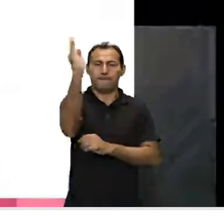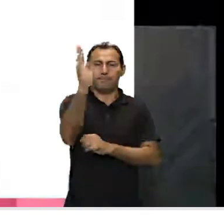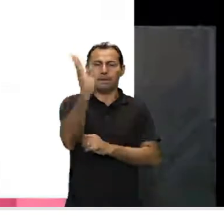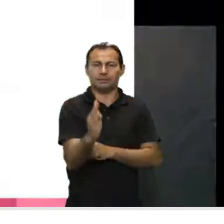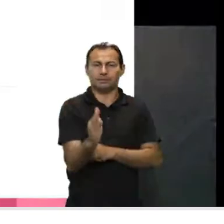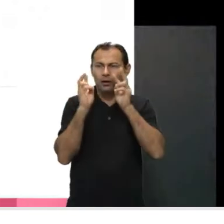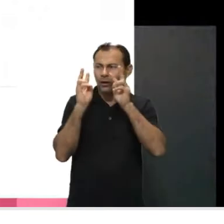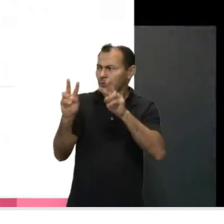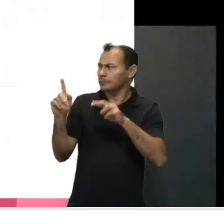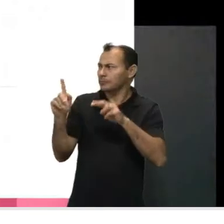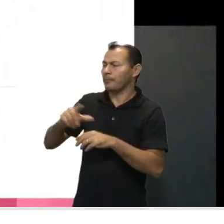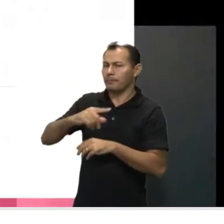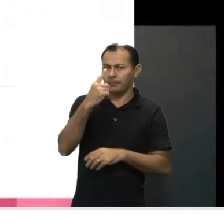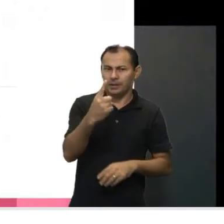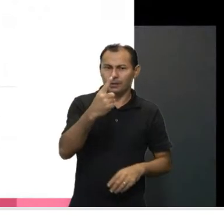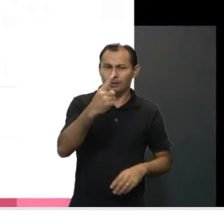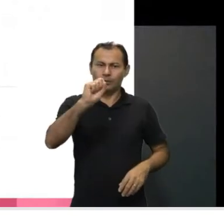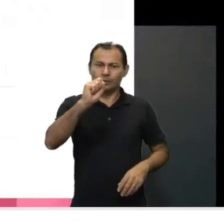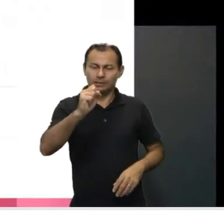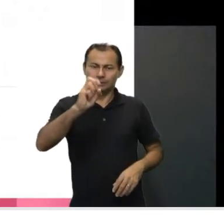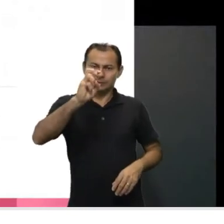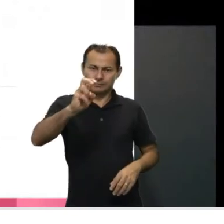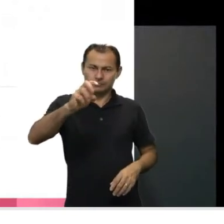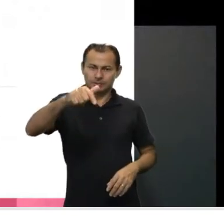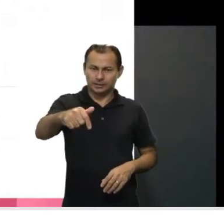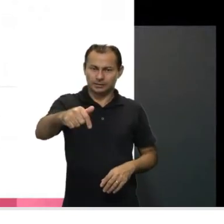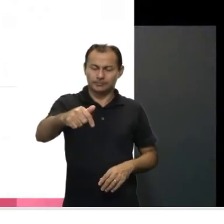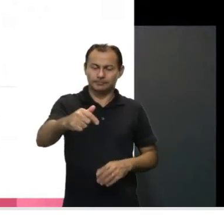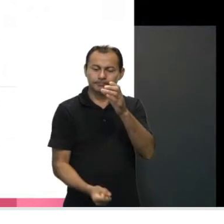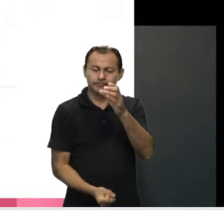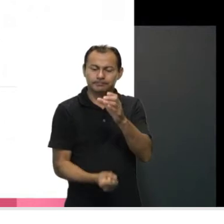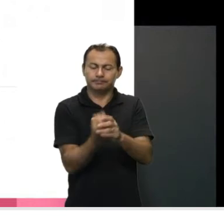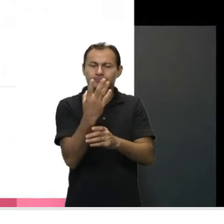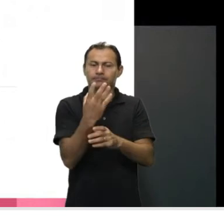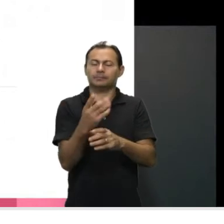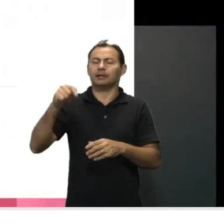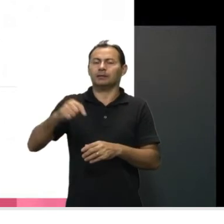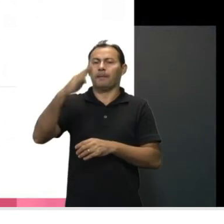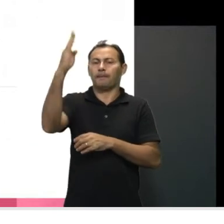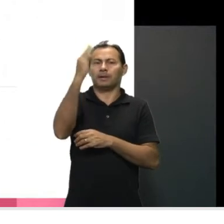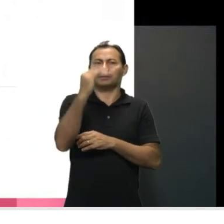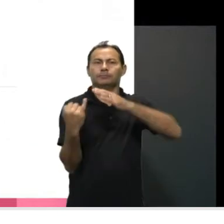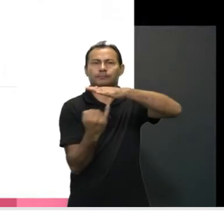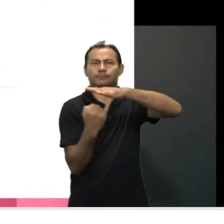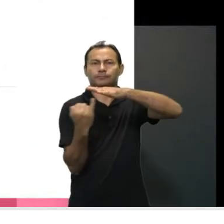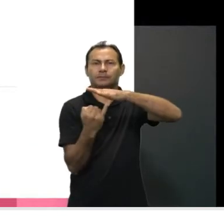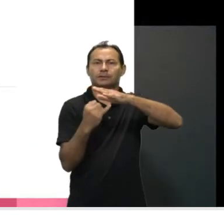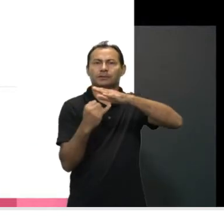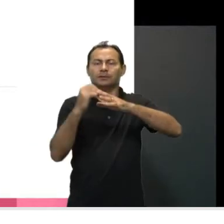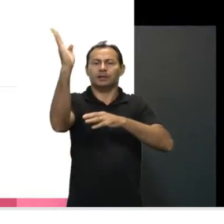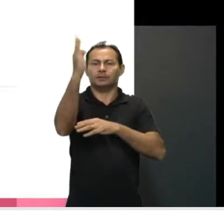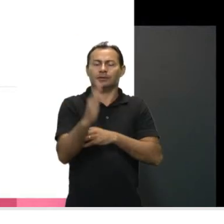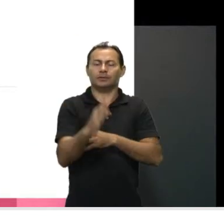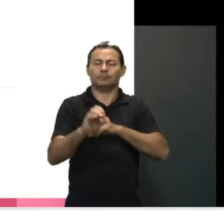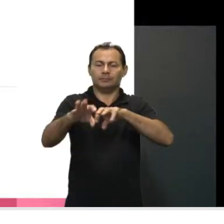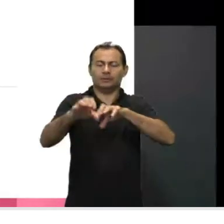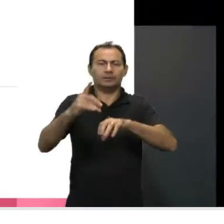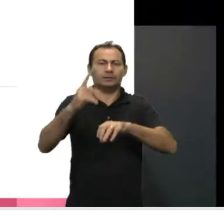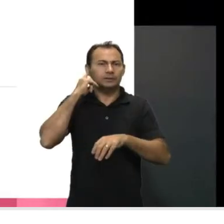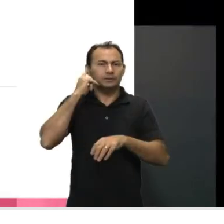1857 é fundado aqui no Brasil o Instituto Nacional de Educação de Surdos, que é chamado de INES,